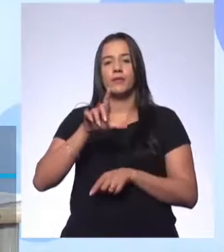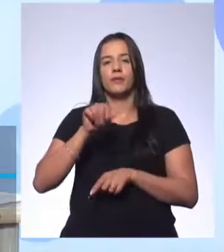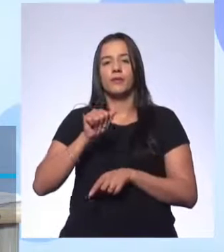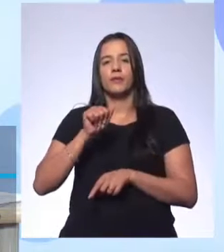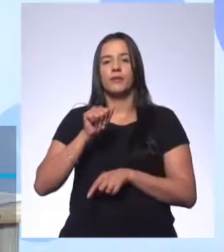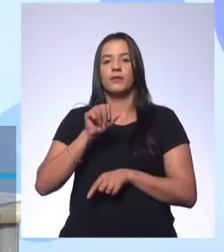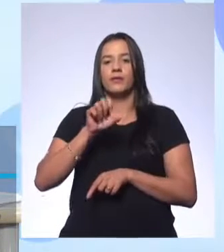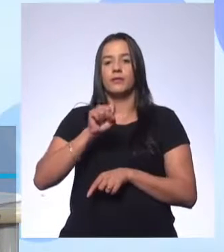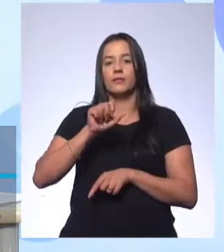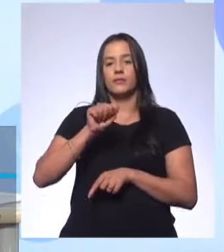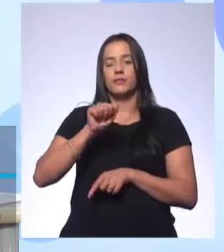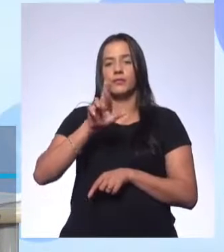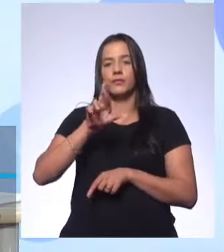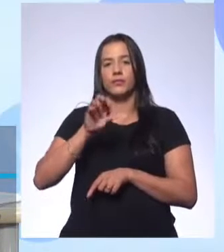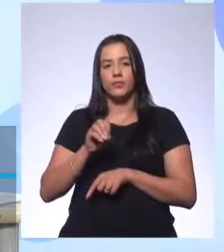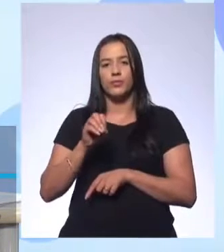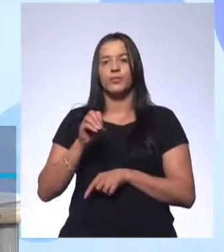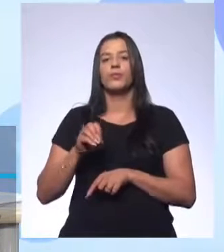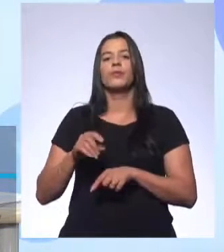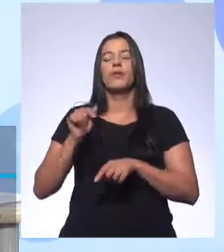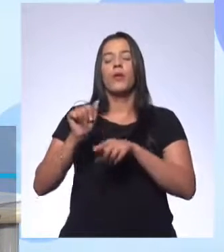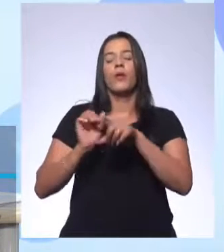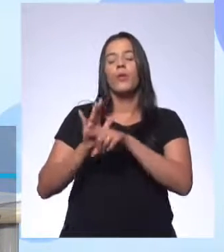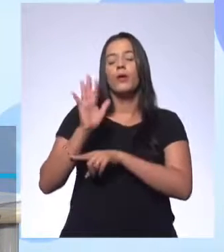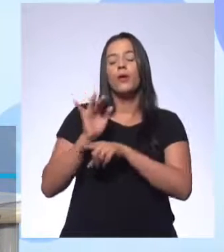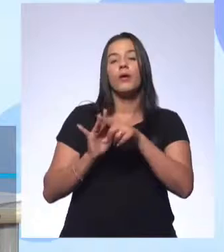Limeira, 9º ano B, gás hélio.